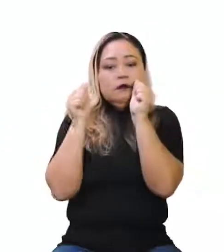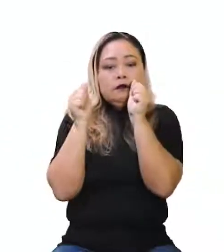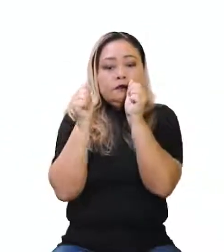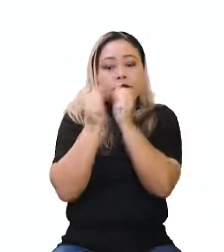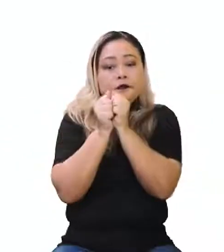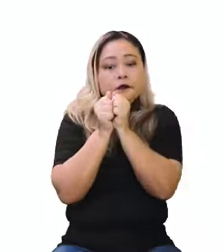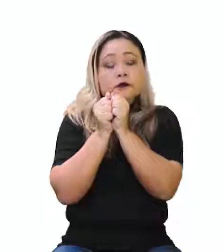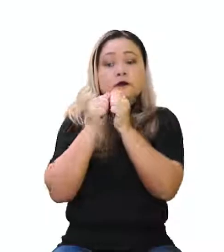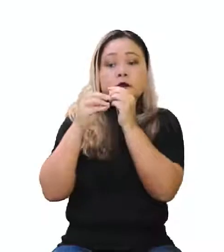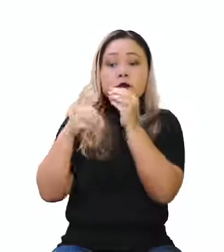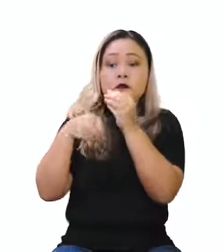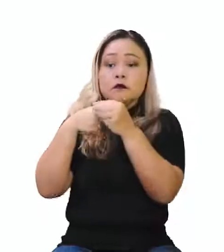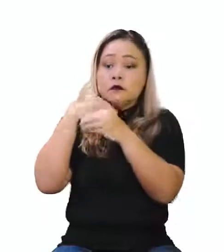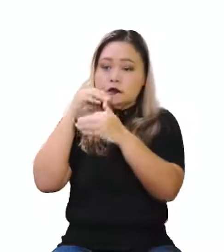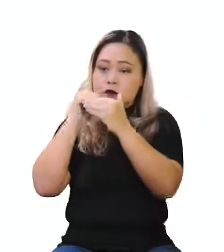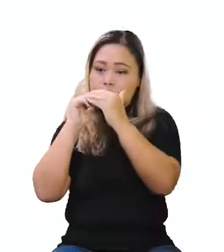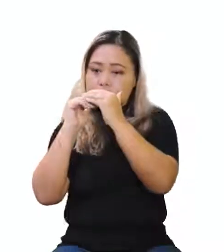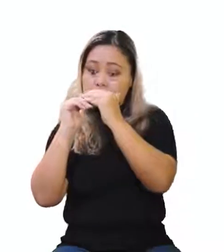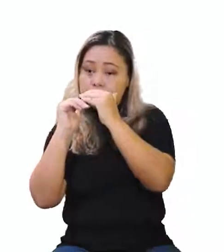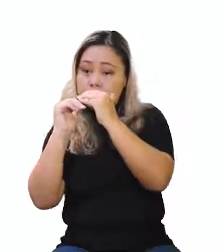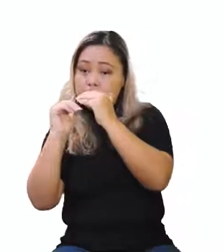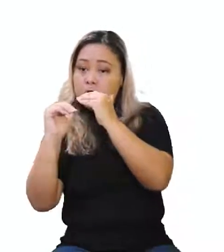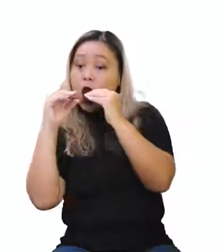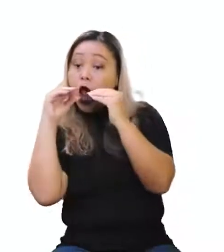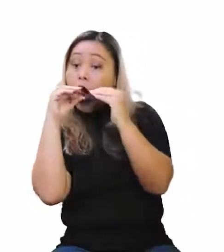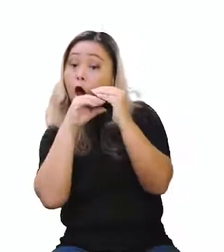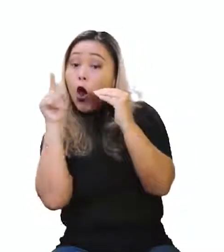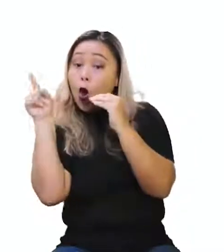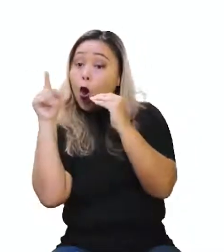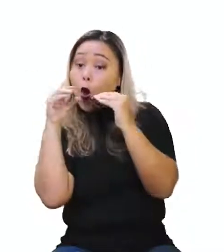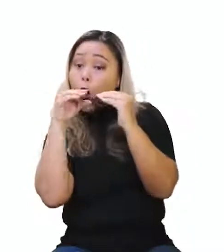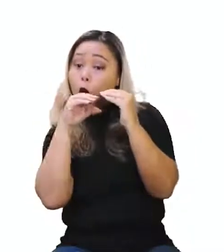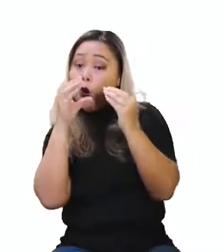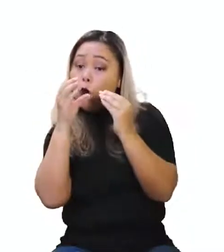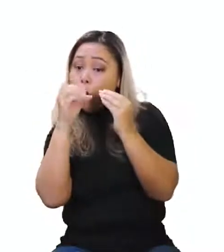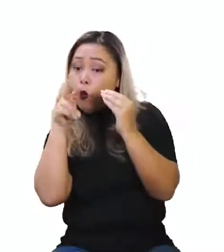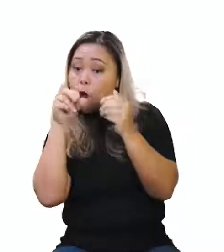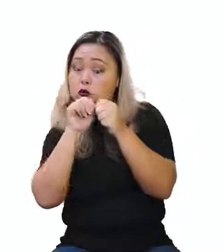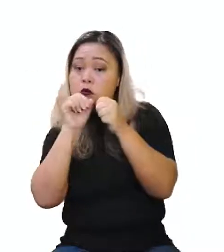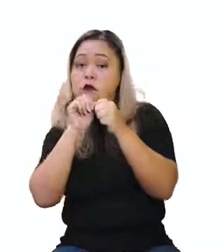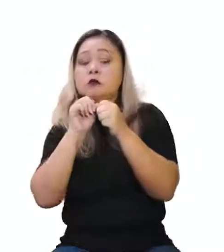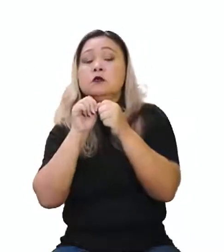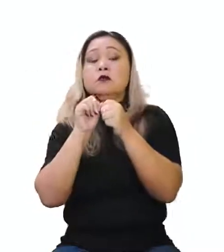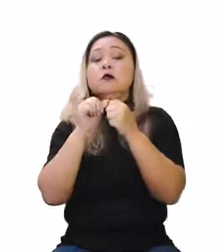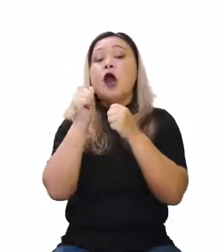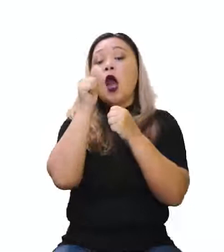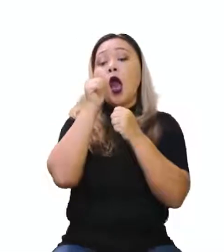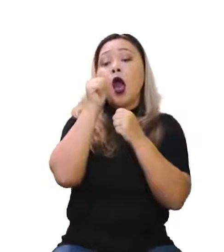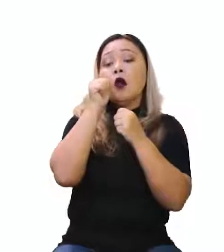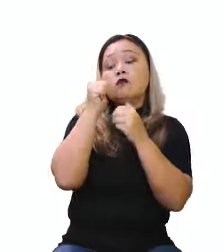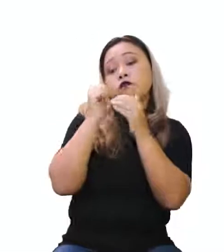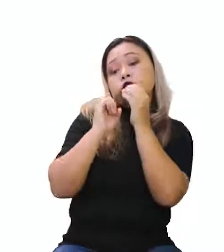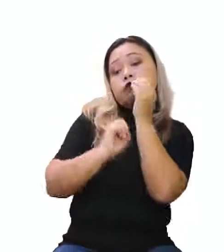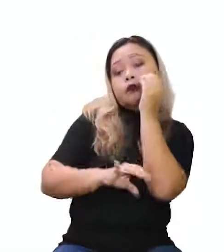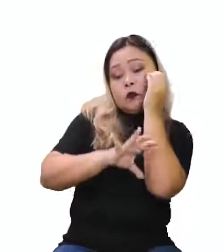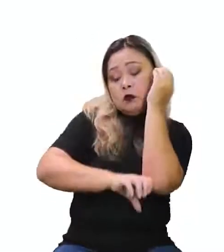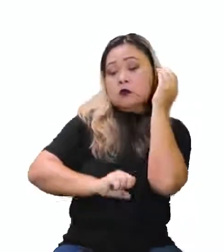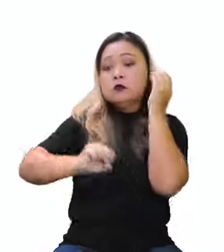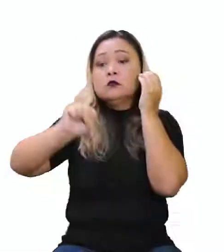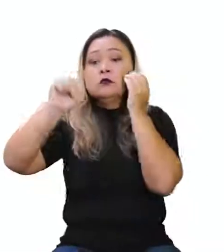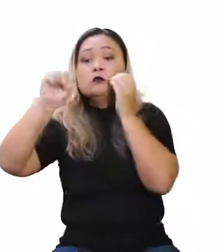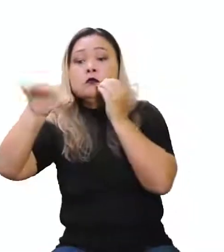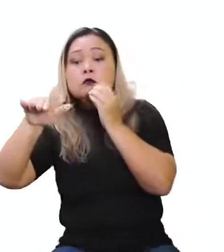junto com o processo de incubação, onde os filhotes, quando a fêmea vai ovopositando, é colhido e